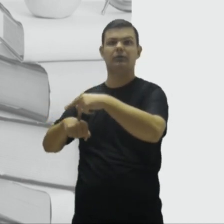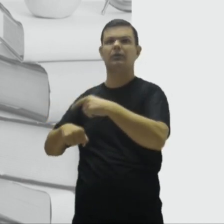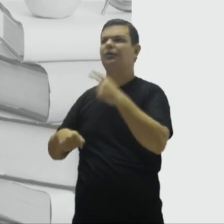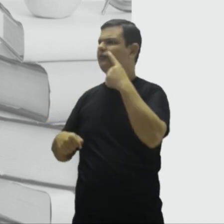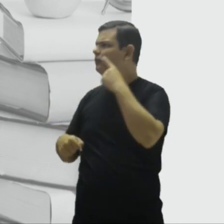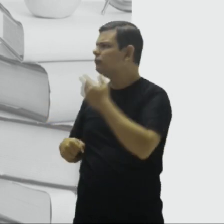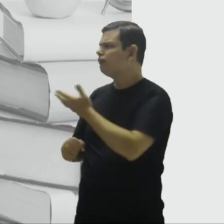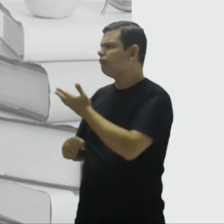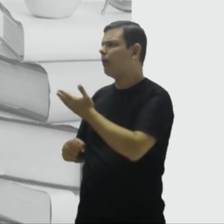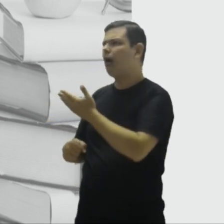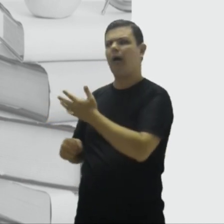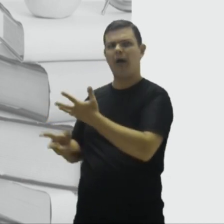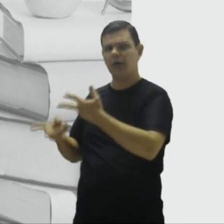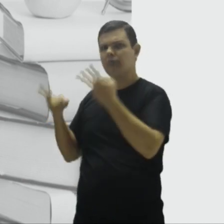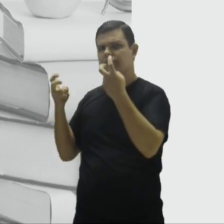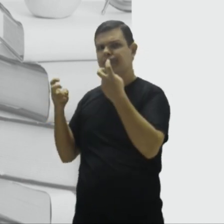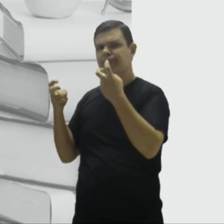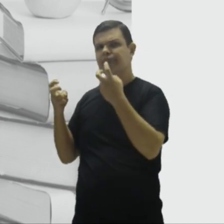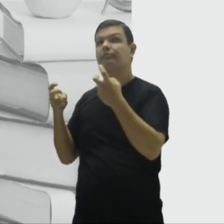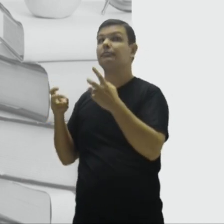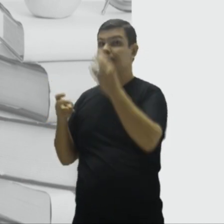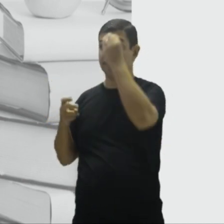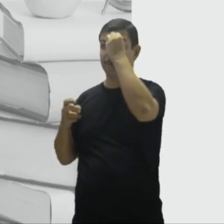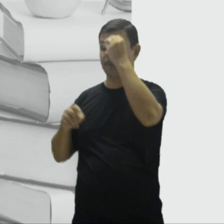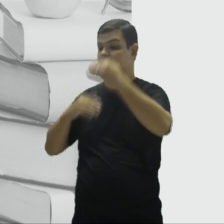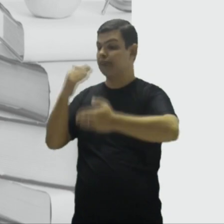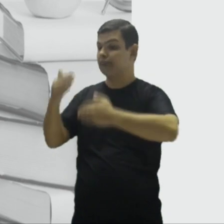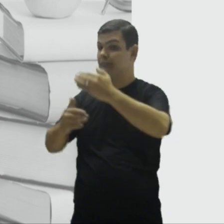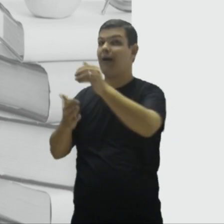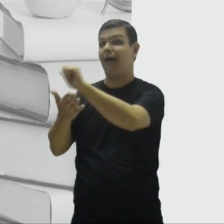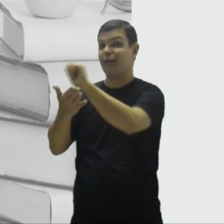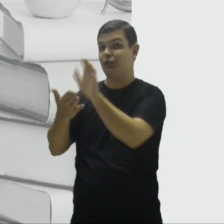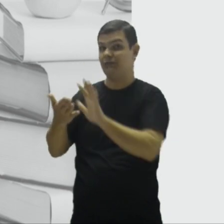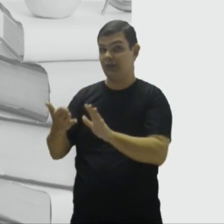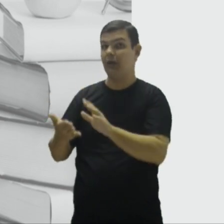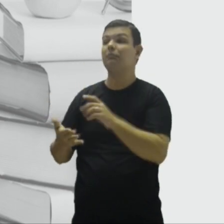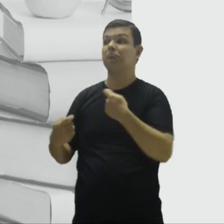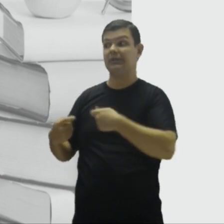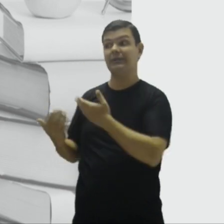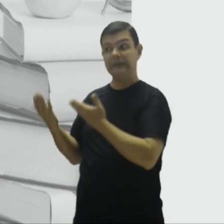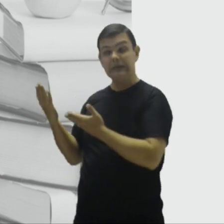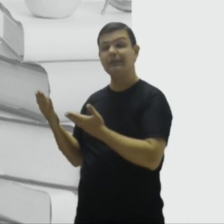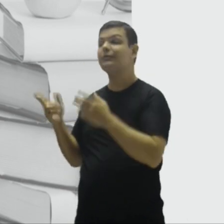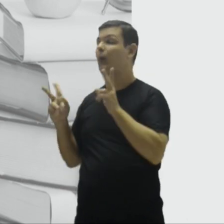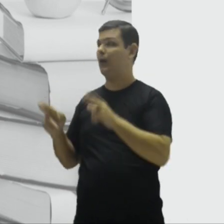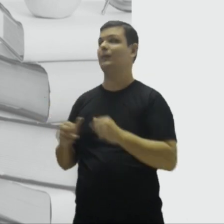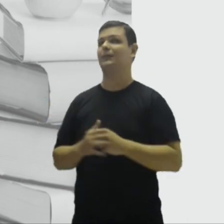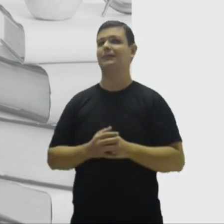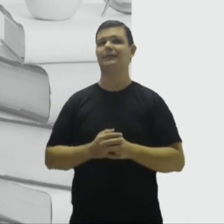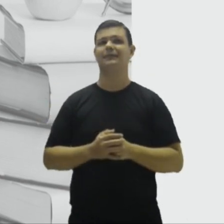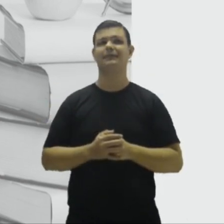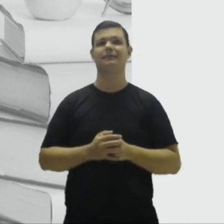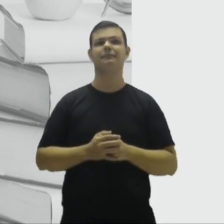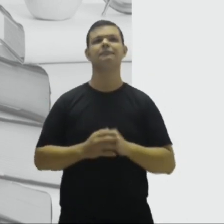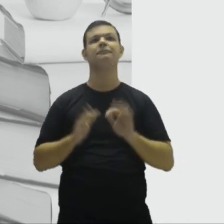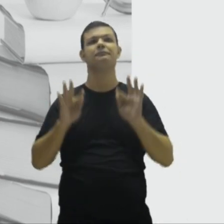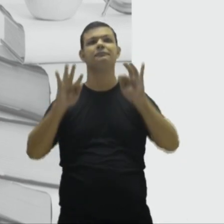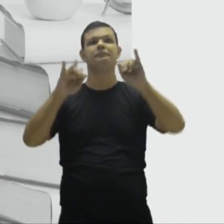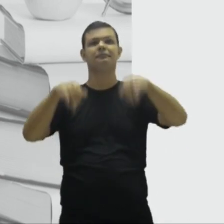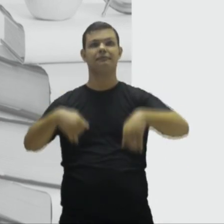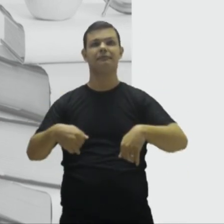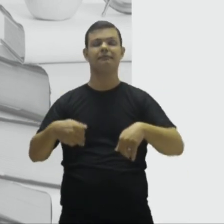nesses desenhos, que eles vão ser muito importantes, que a nossa atividade vai ser sobre a pintura rupestre hoje.